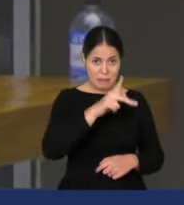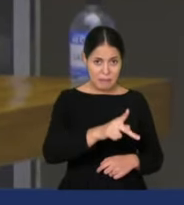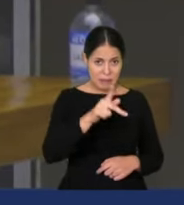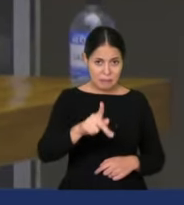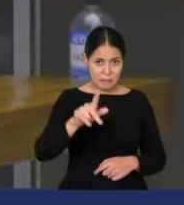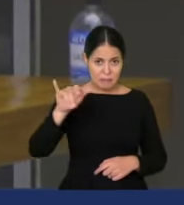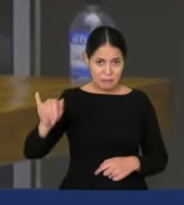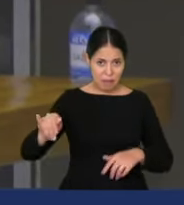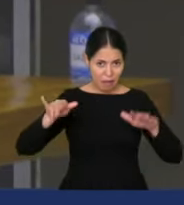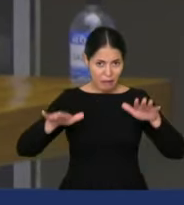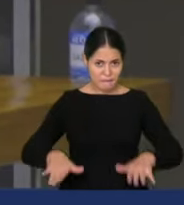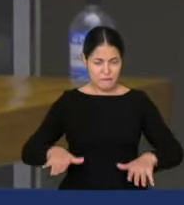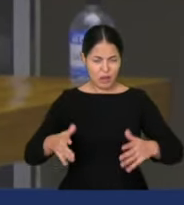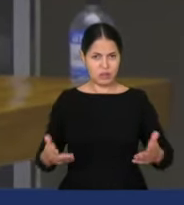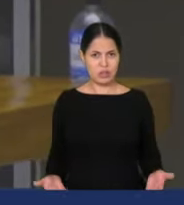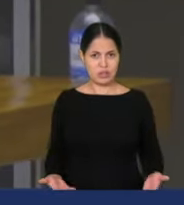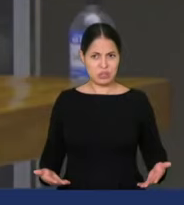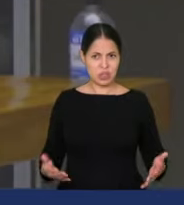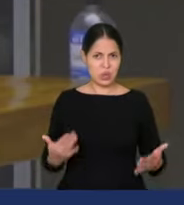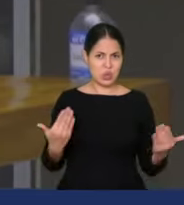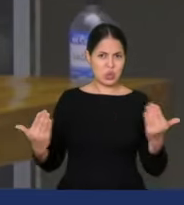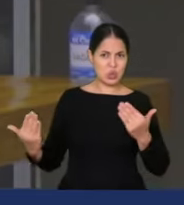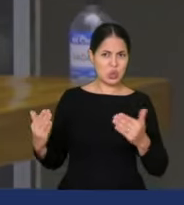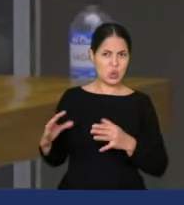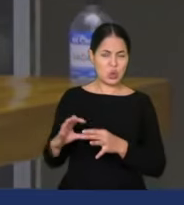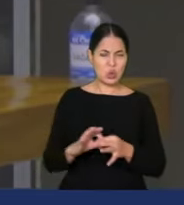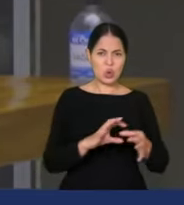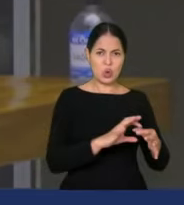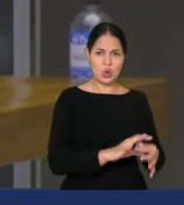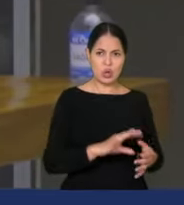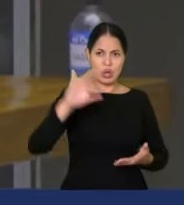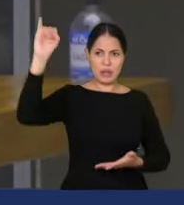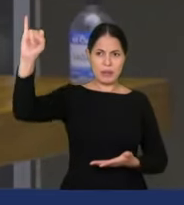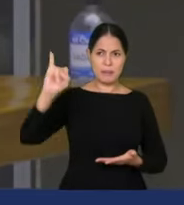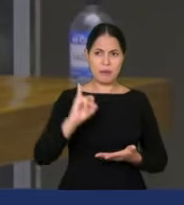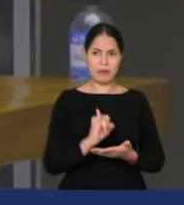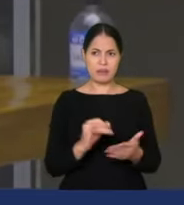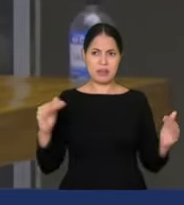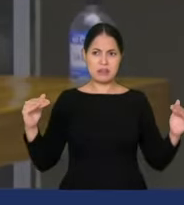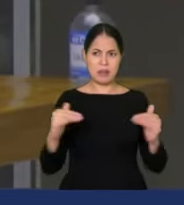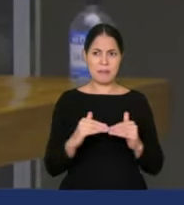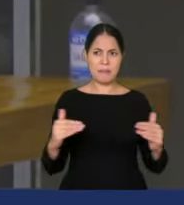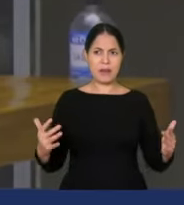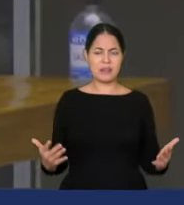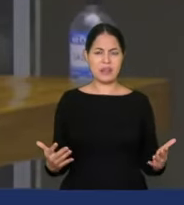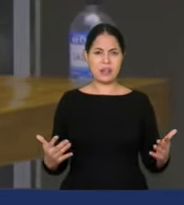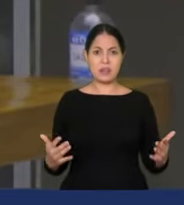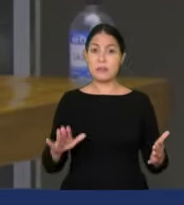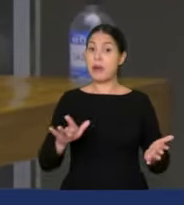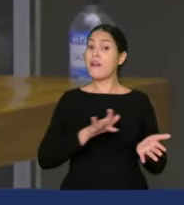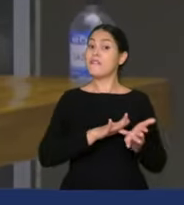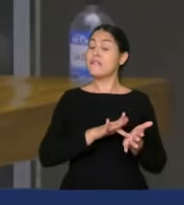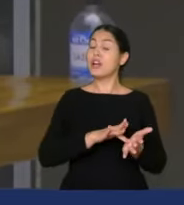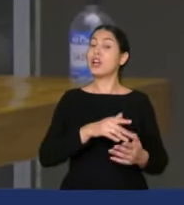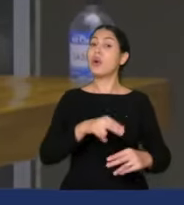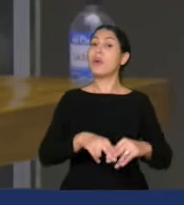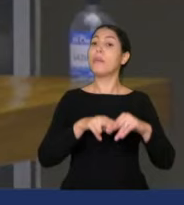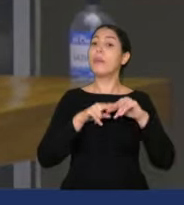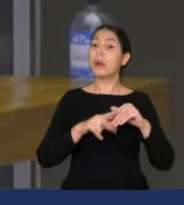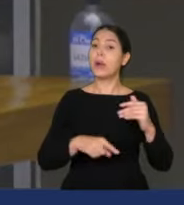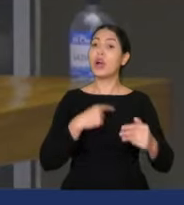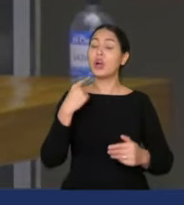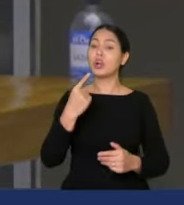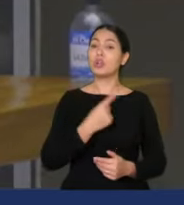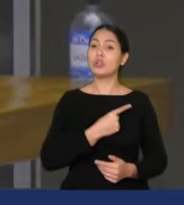de paridade com importação. E fictício, porque nós importamos uma